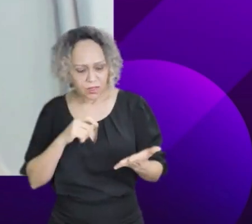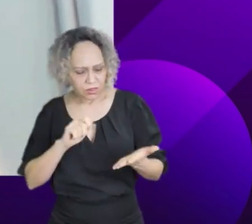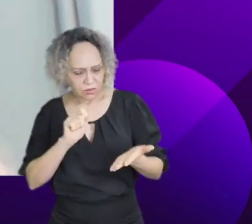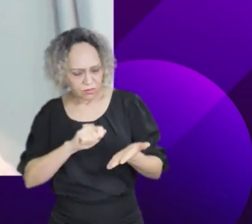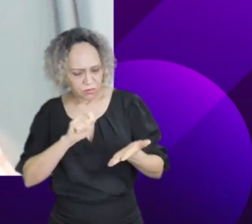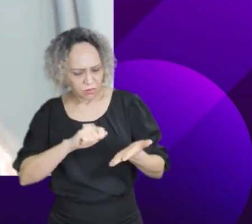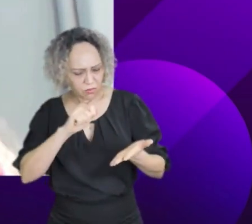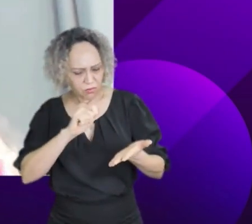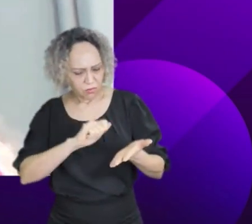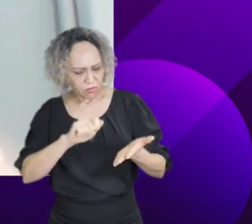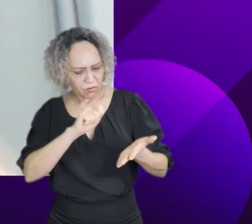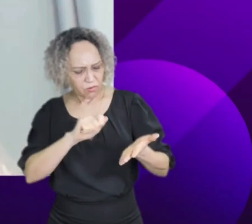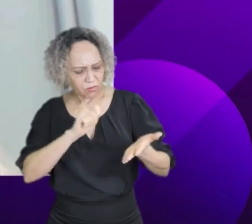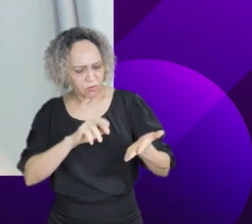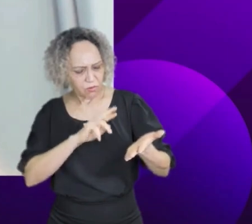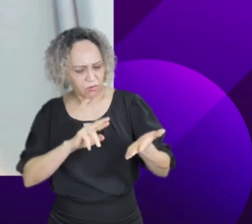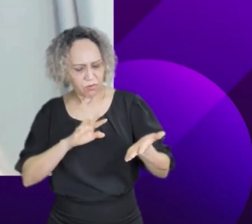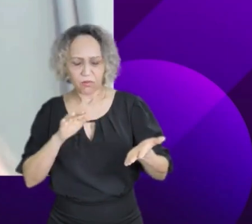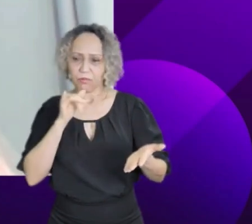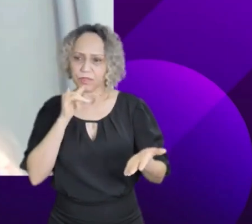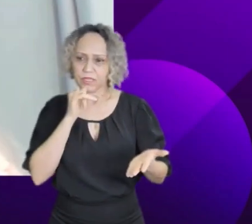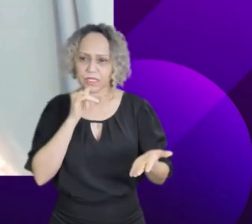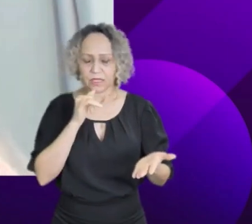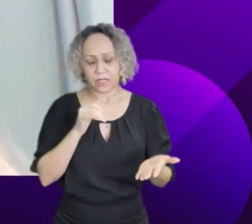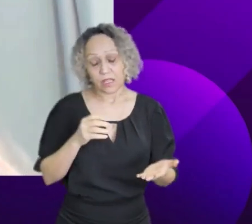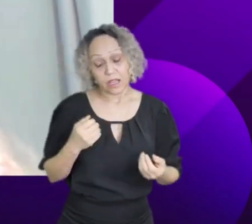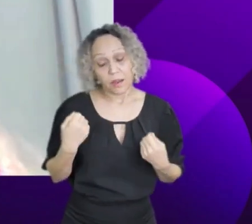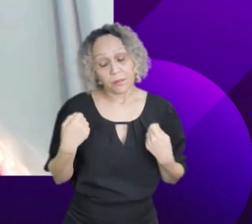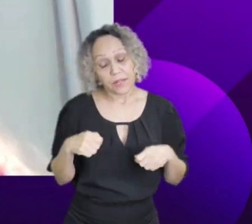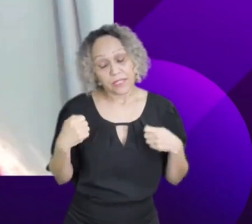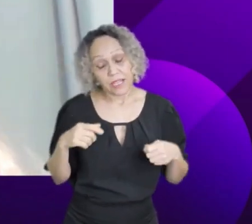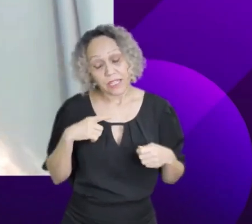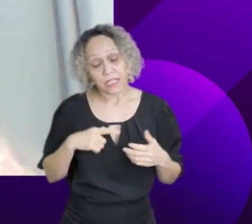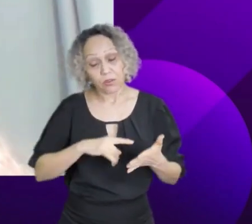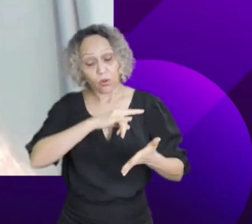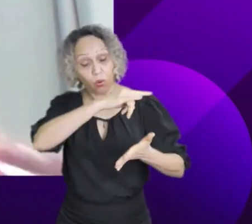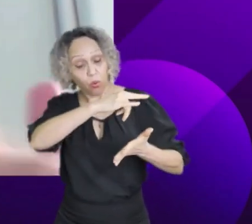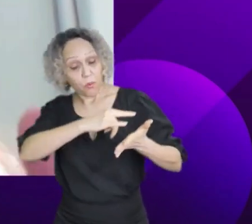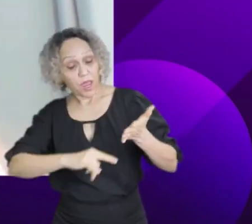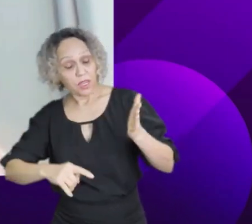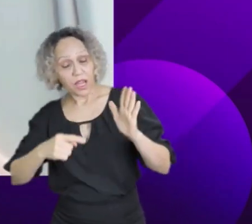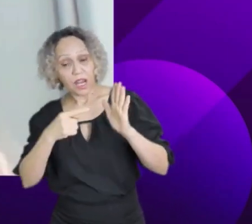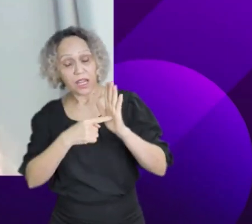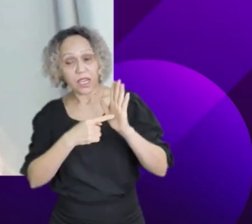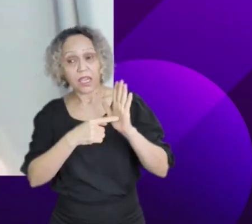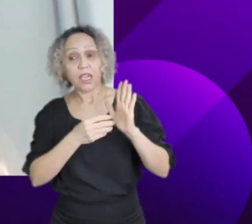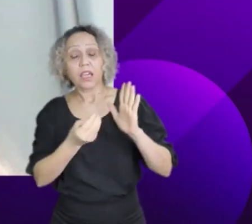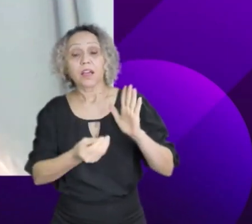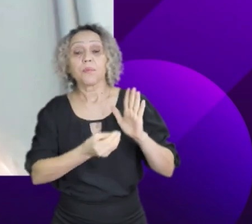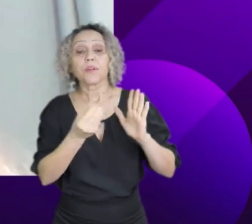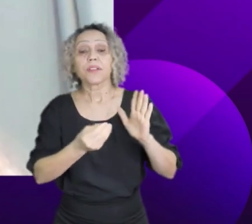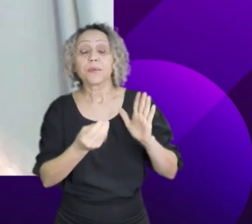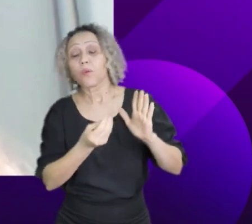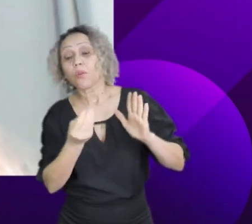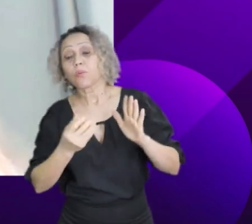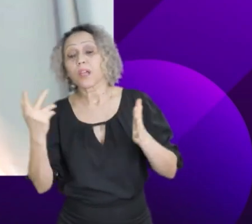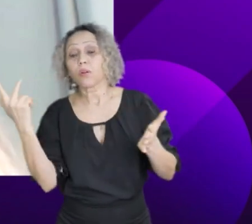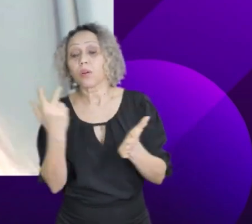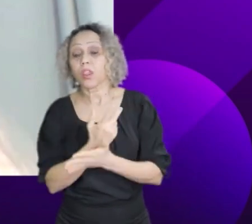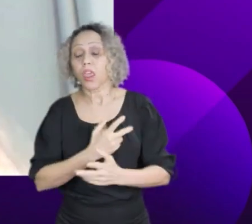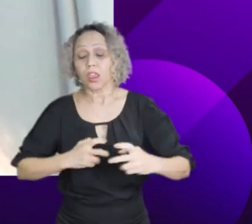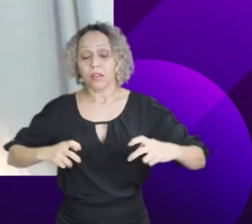Por exemplo, ele deve ter um croquis informando como foi que aconteceu essa colisão, em que faixa da via estava cada um dos